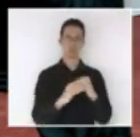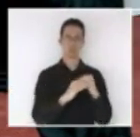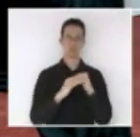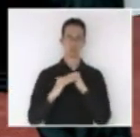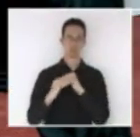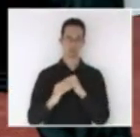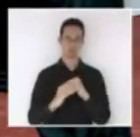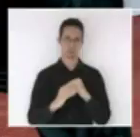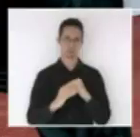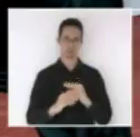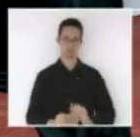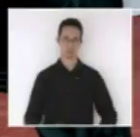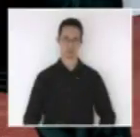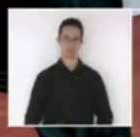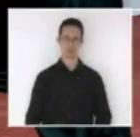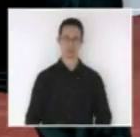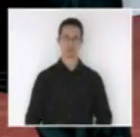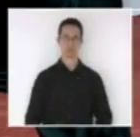dessa festança.